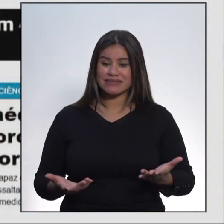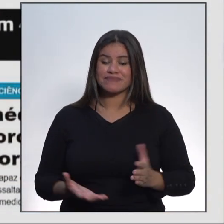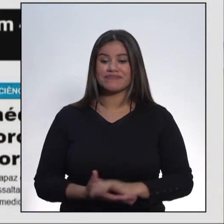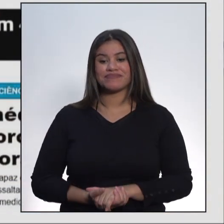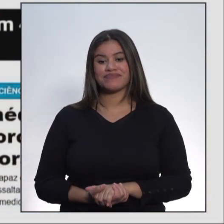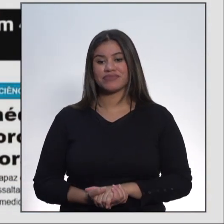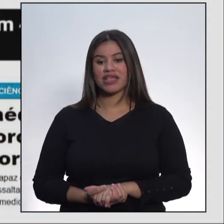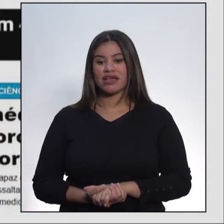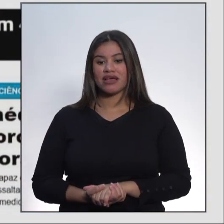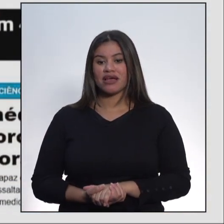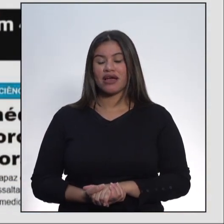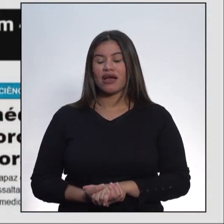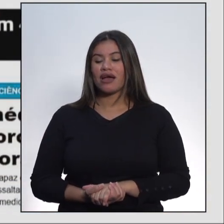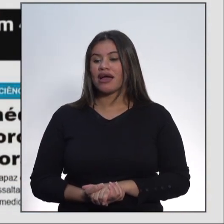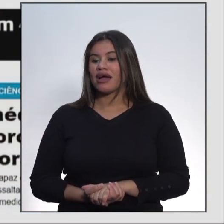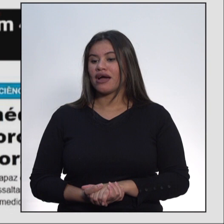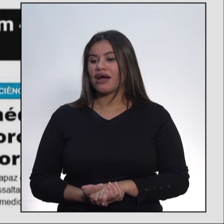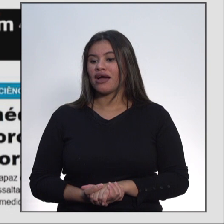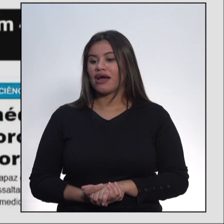vocês.